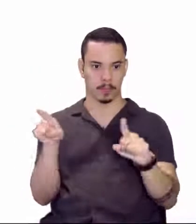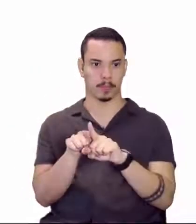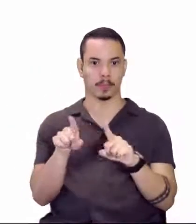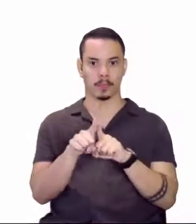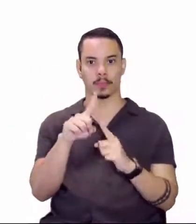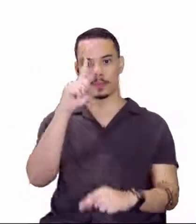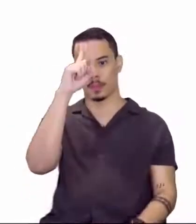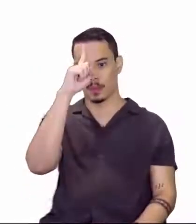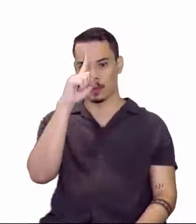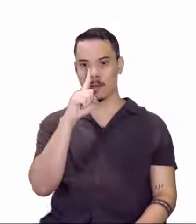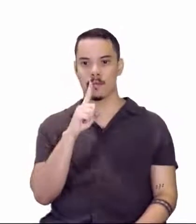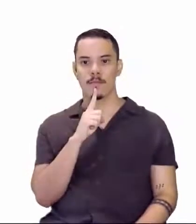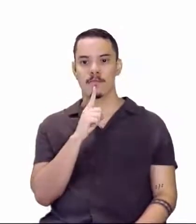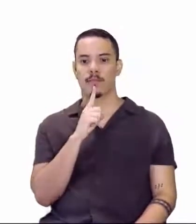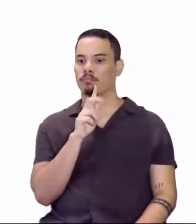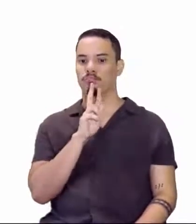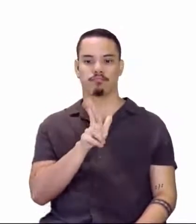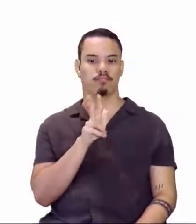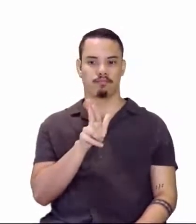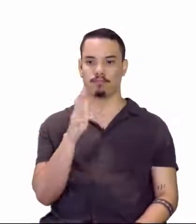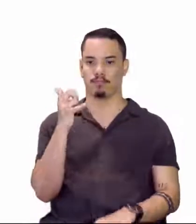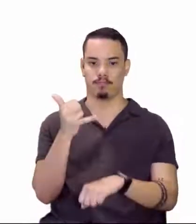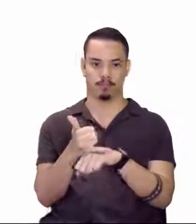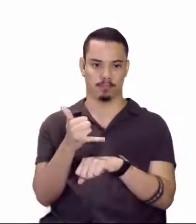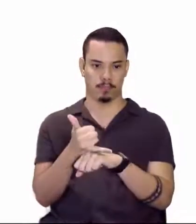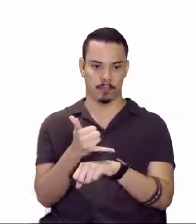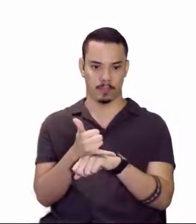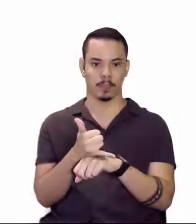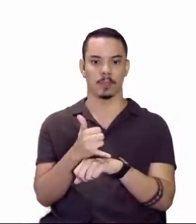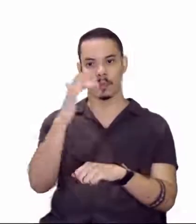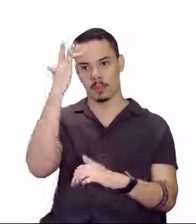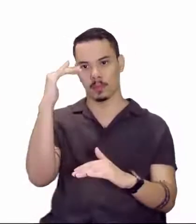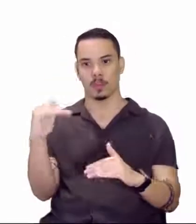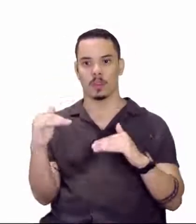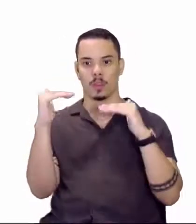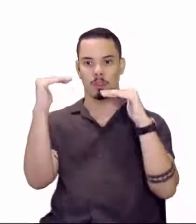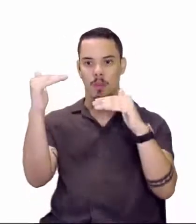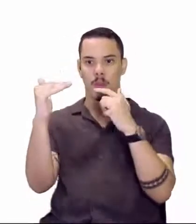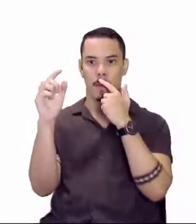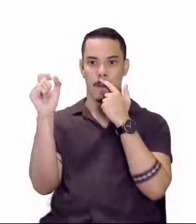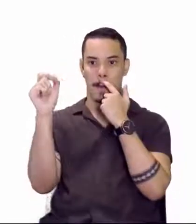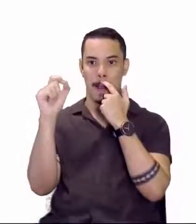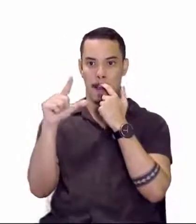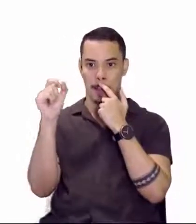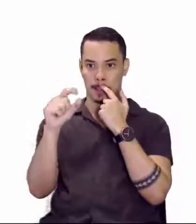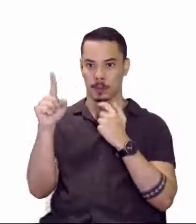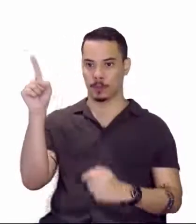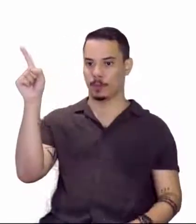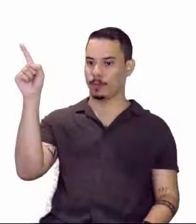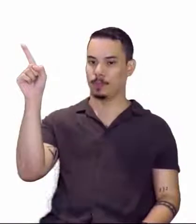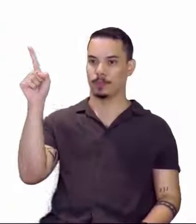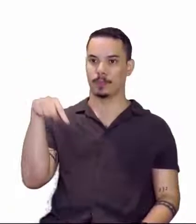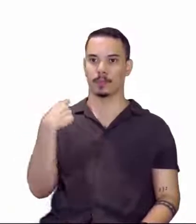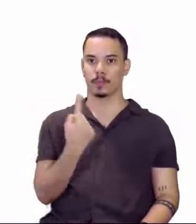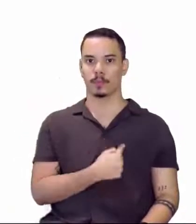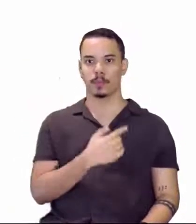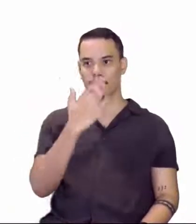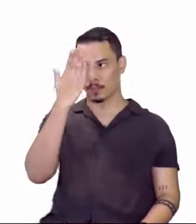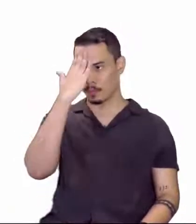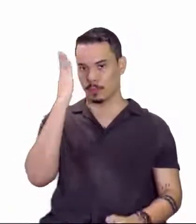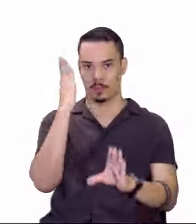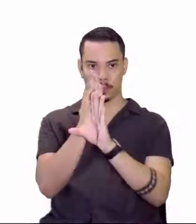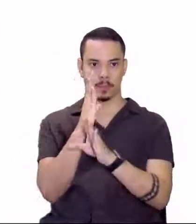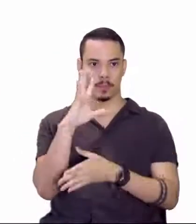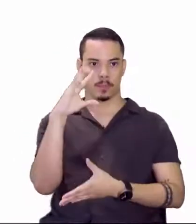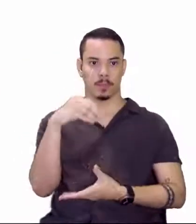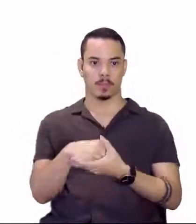nessa região são não metais, e os gases nobres de coloração azul, para que você possa identificar na tabela